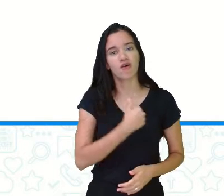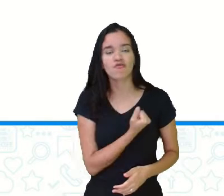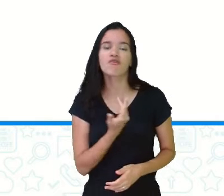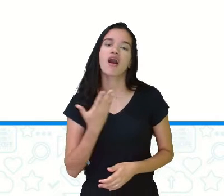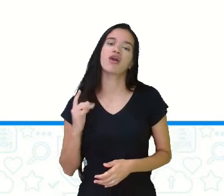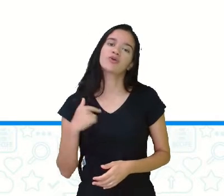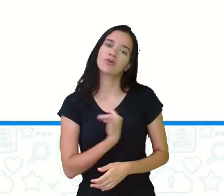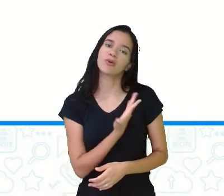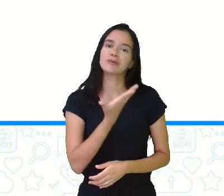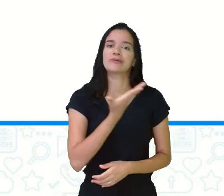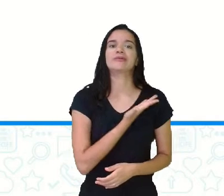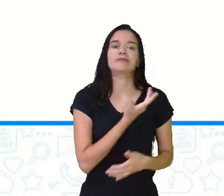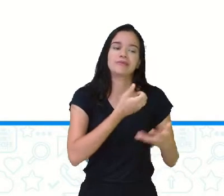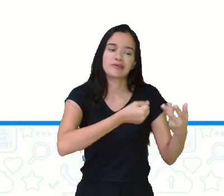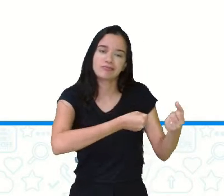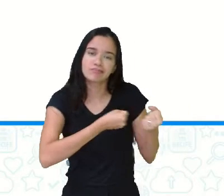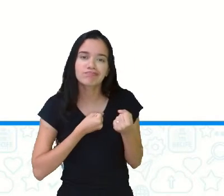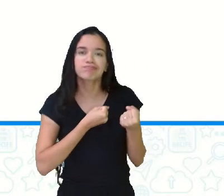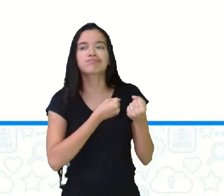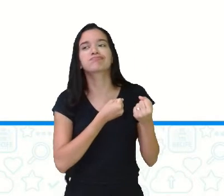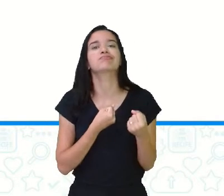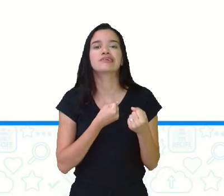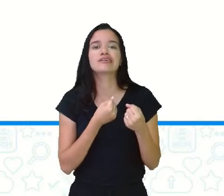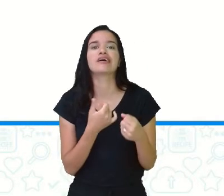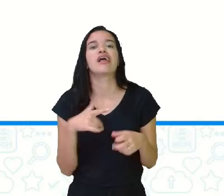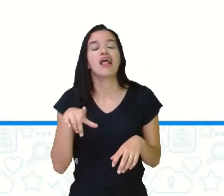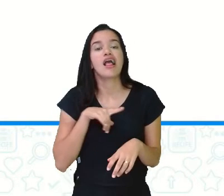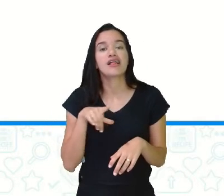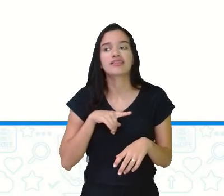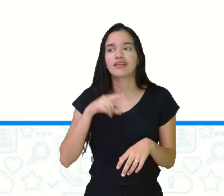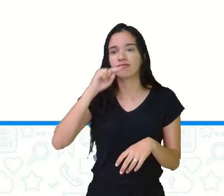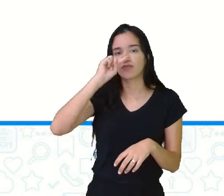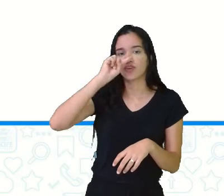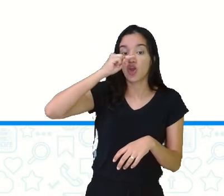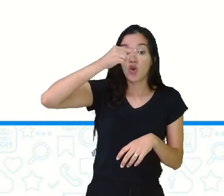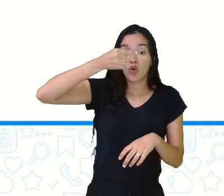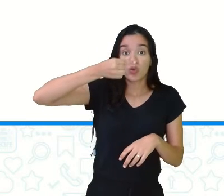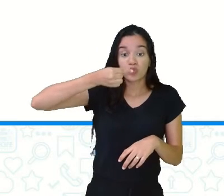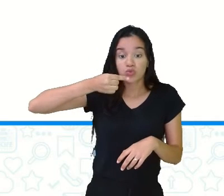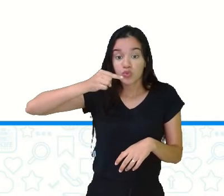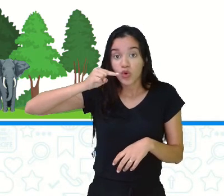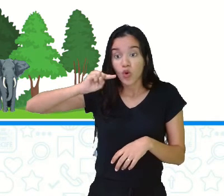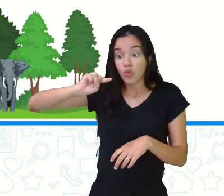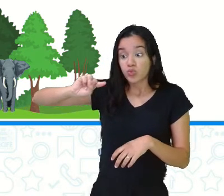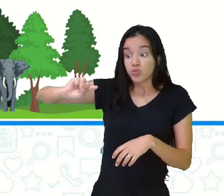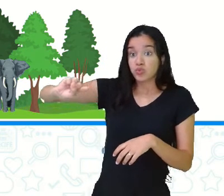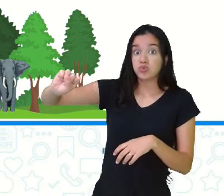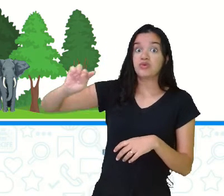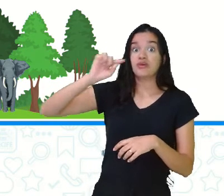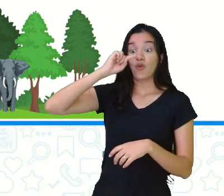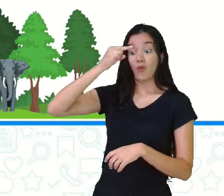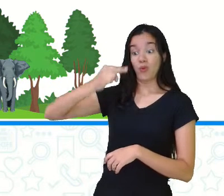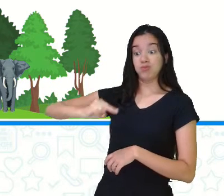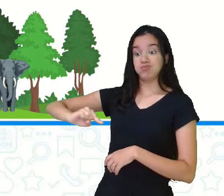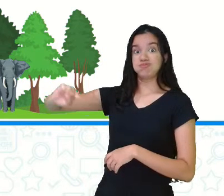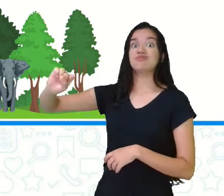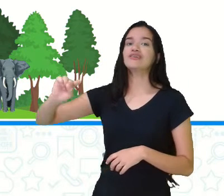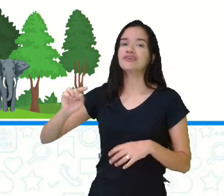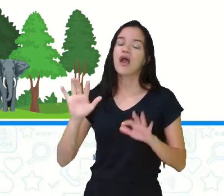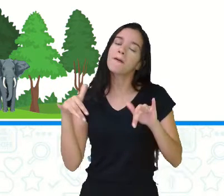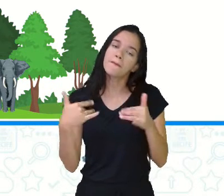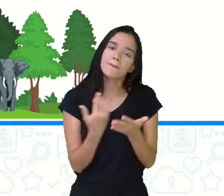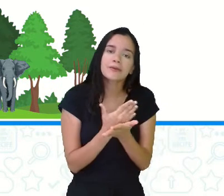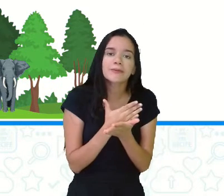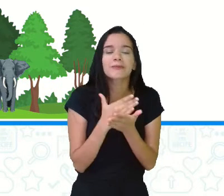de tanto puxar, teve seu nariz esticado e transformado na tromba que agora possui. No